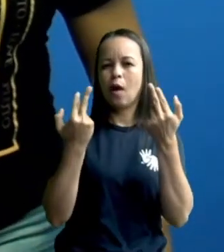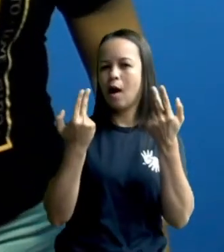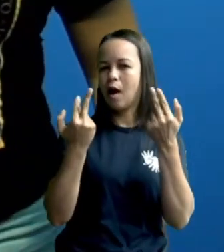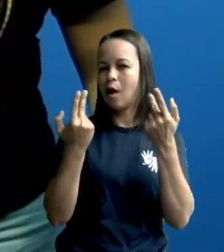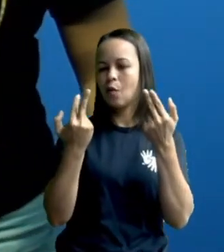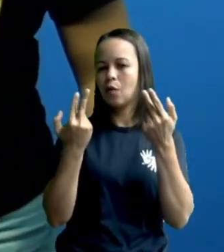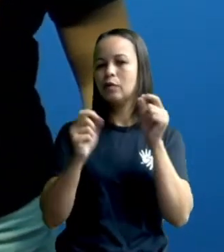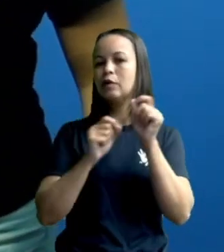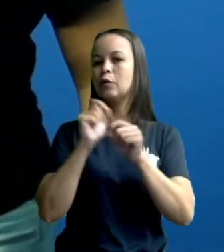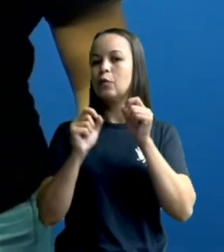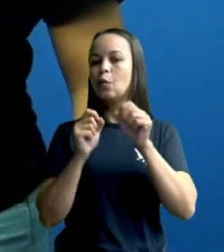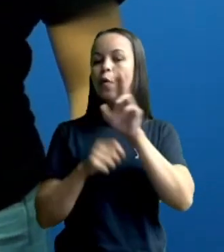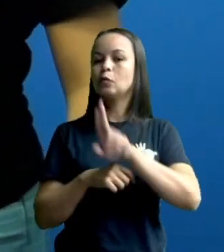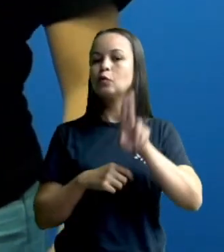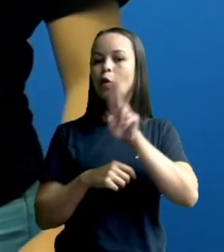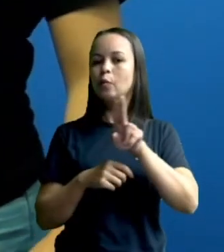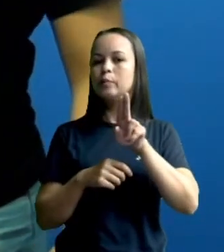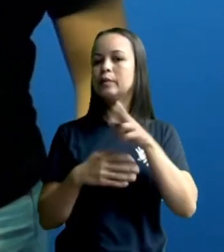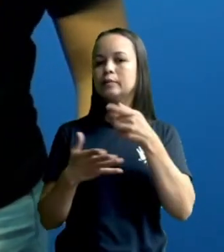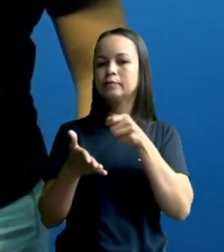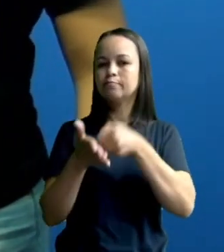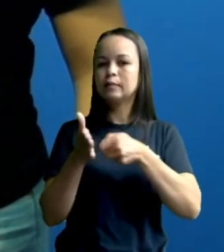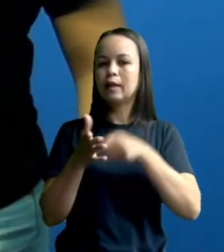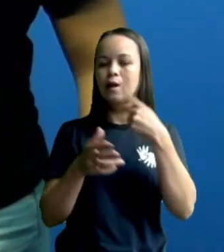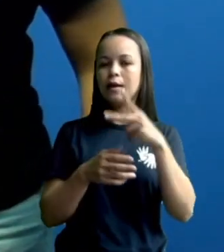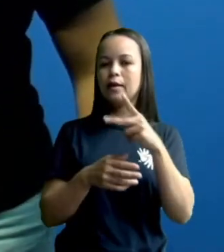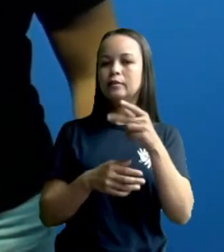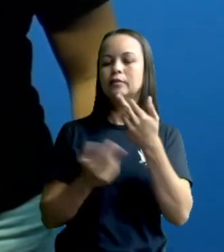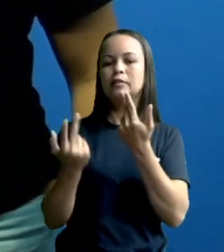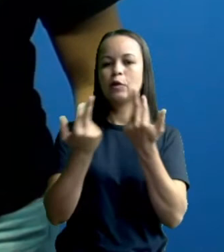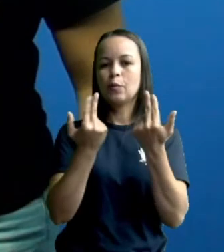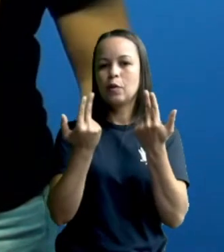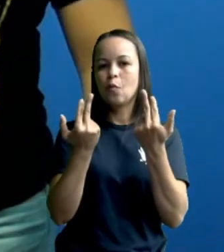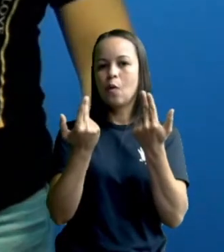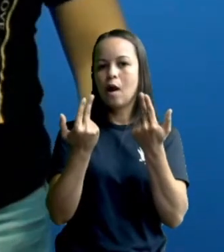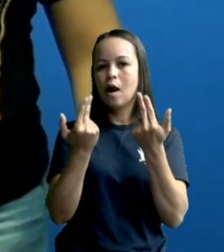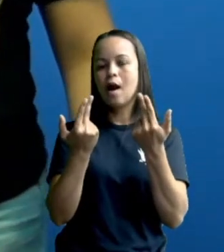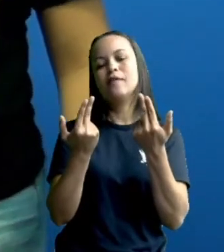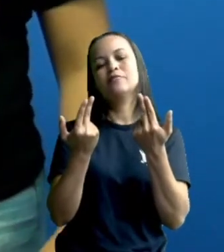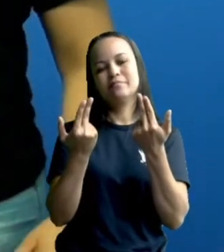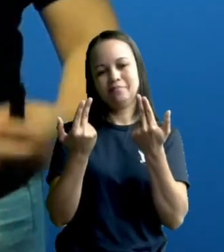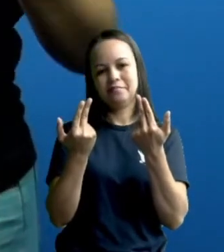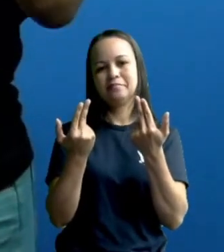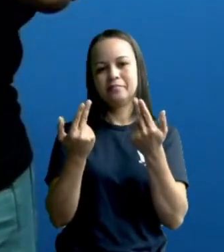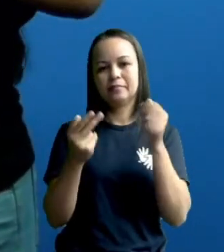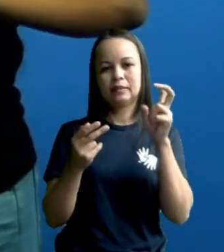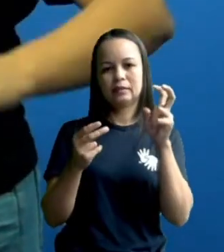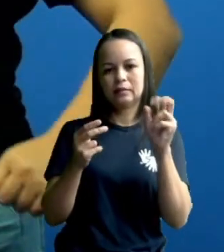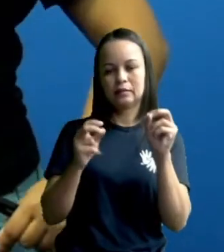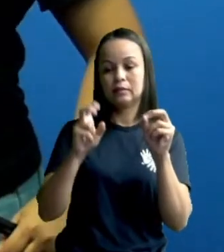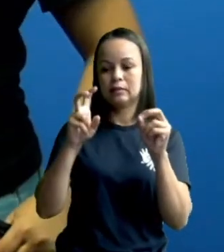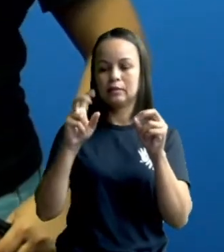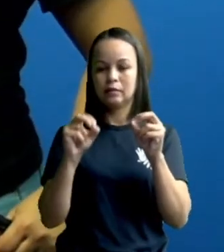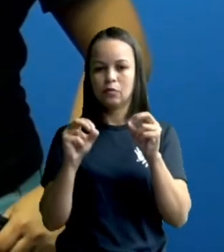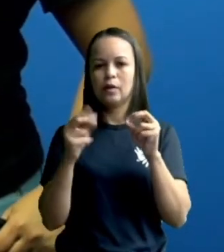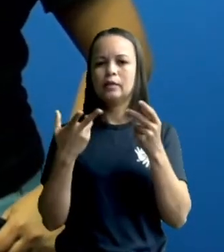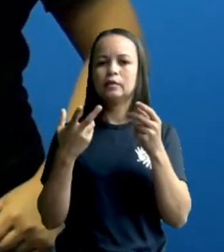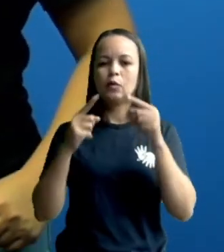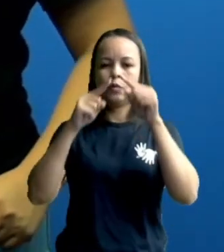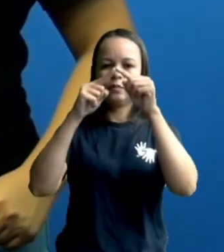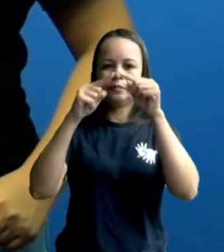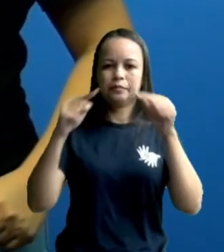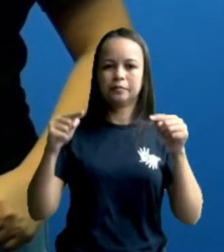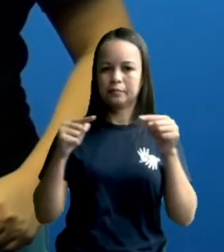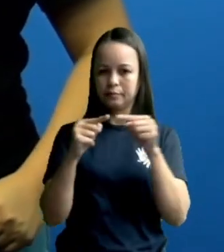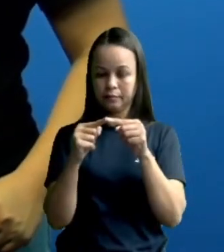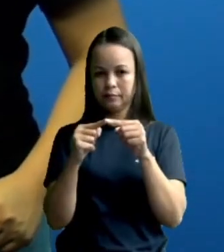tem dois ângulos iguais, obrigatoriamente dois lados são iguais. Nós temos um triângulo, o que aqui com